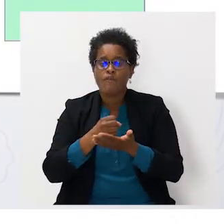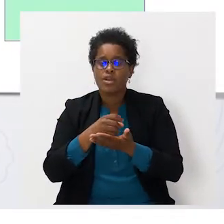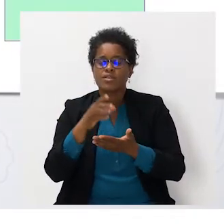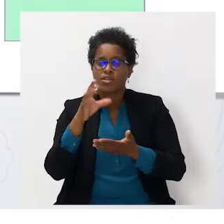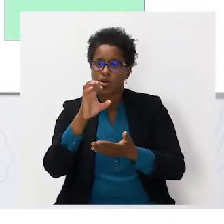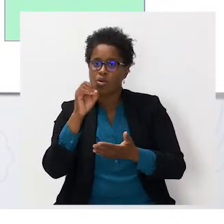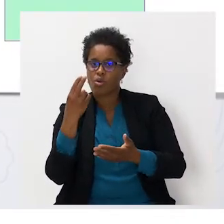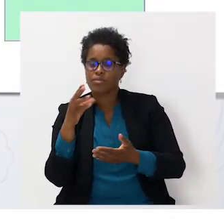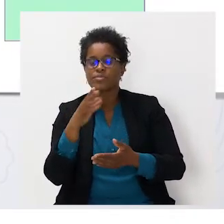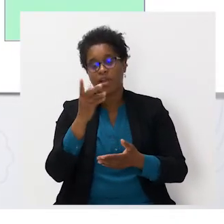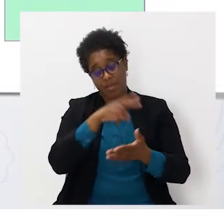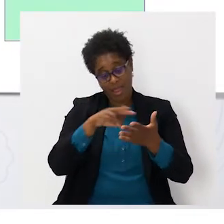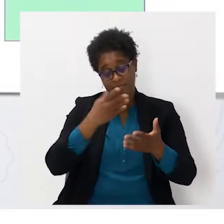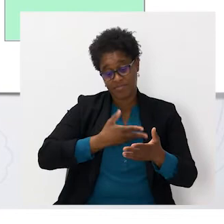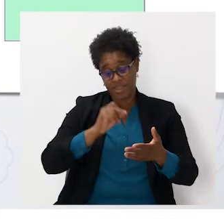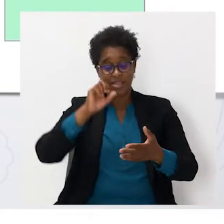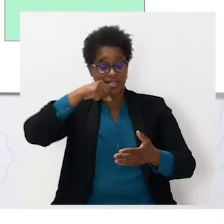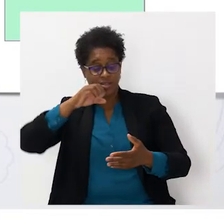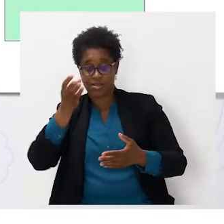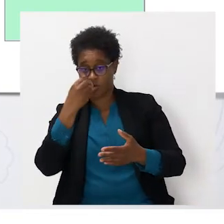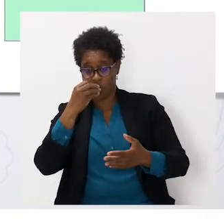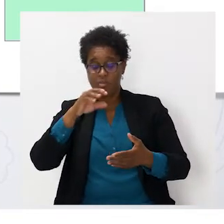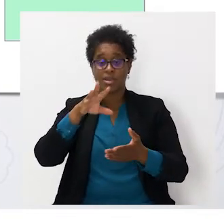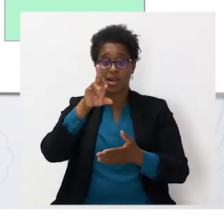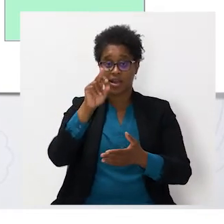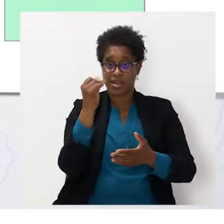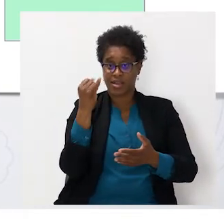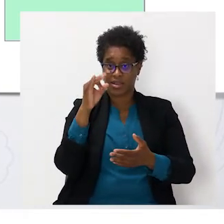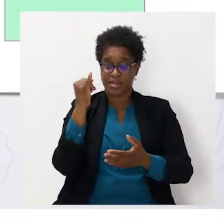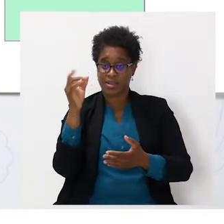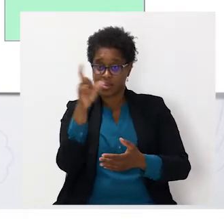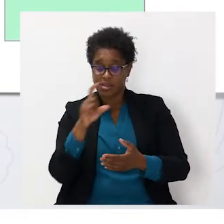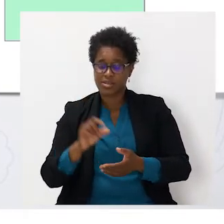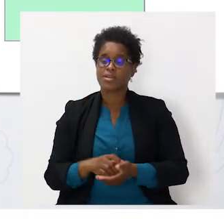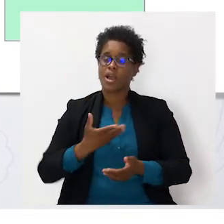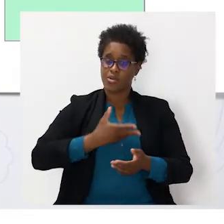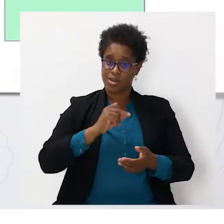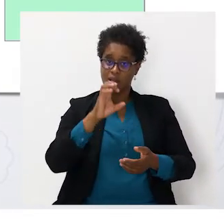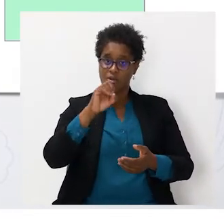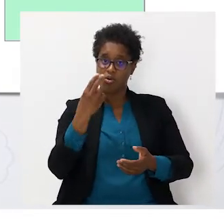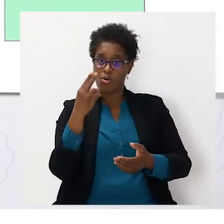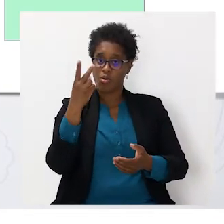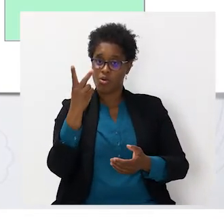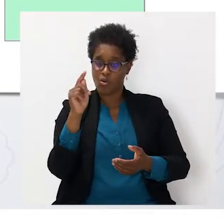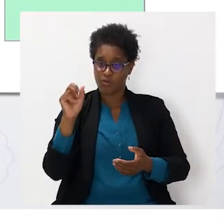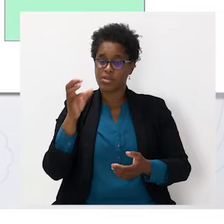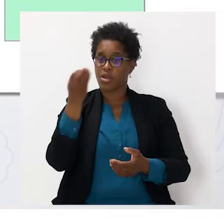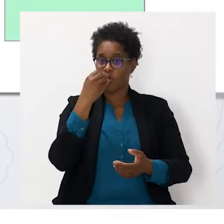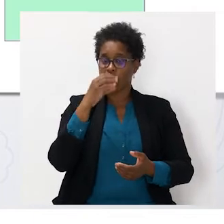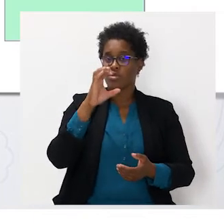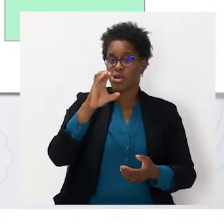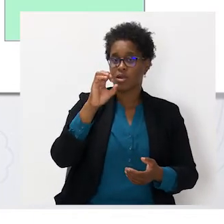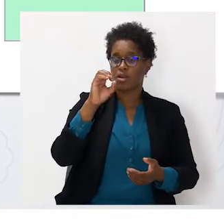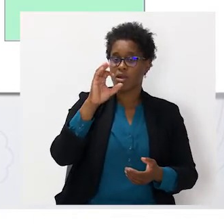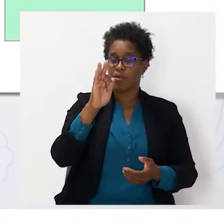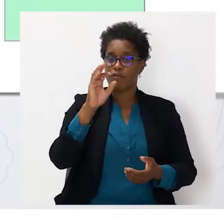certo? Vamos ler. Da cenoura comem a raiz, Da couve comem as folhas